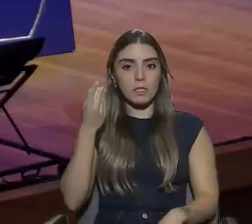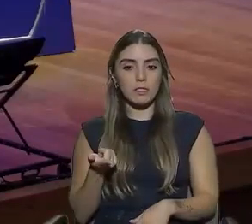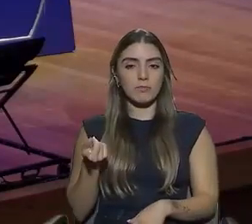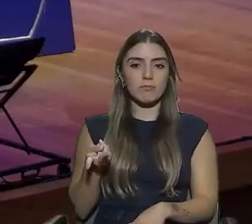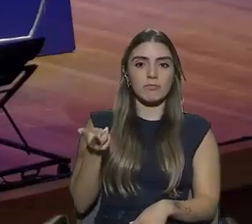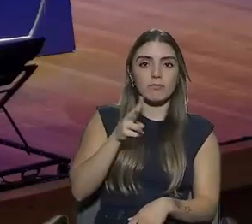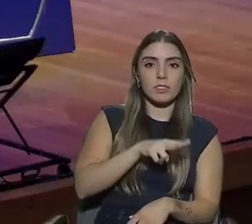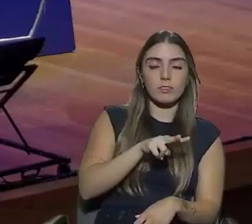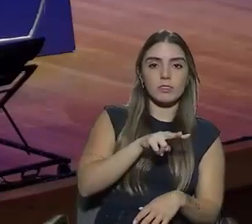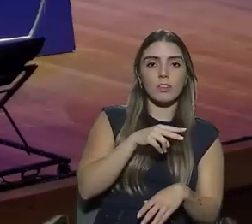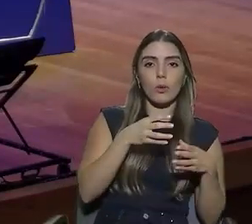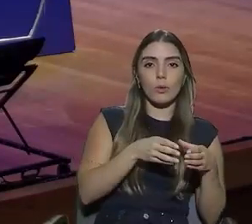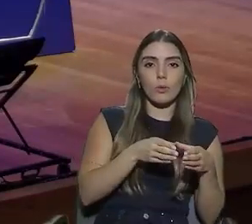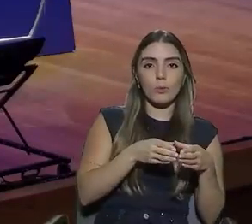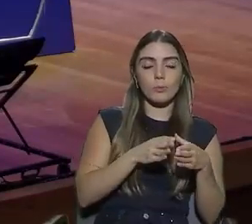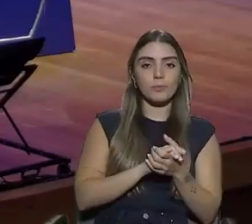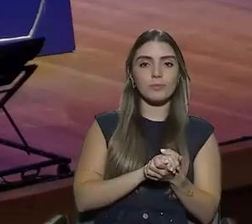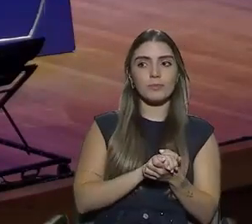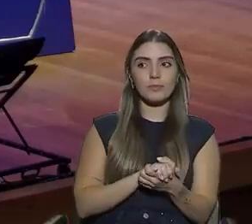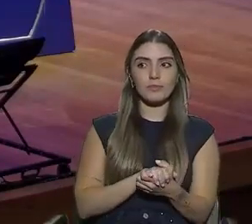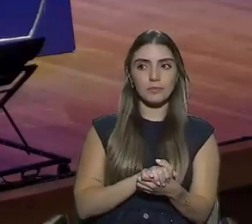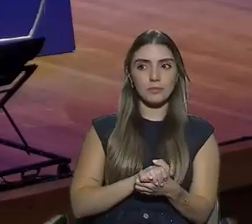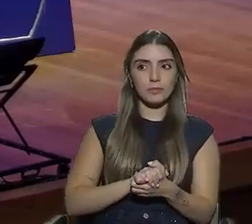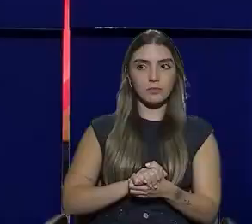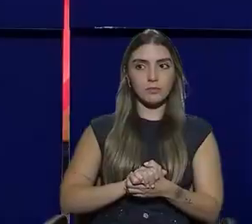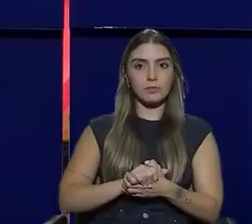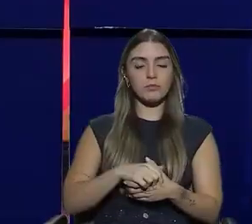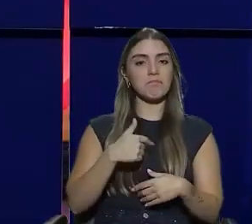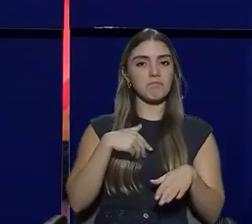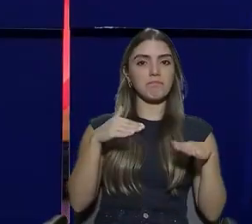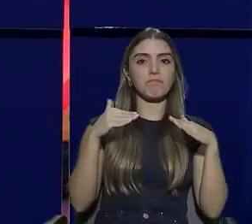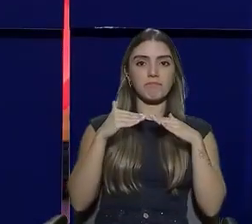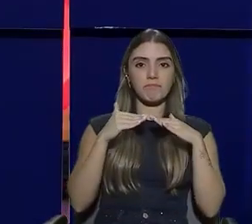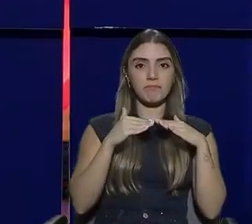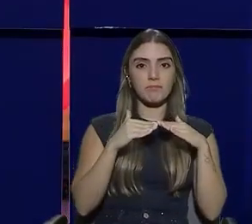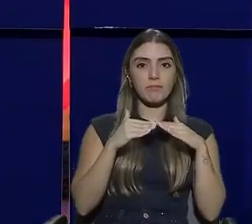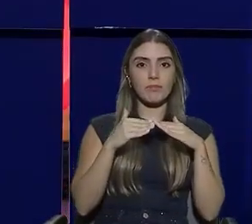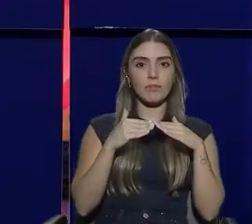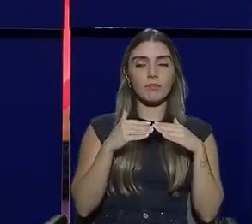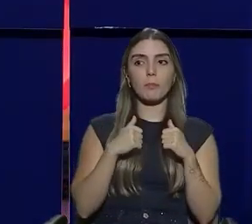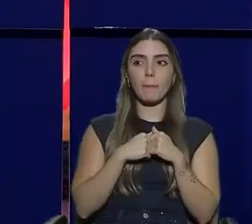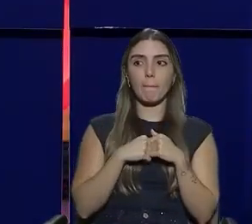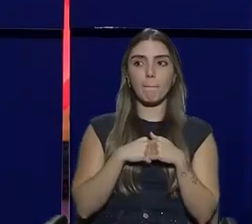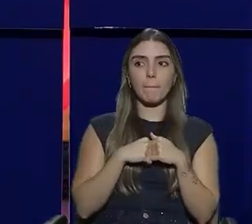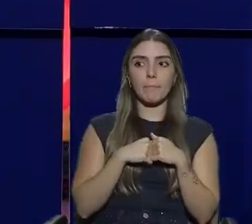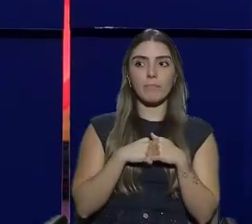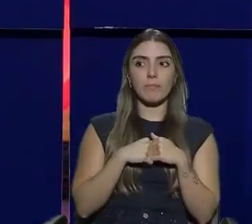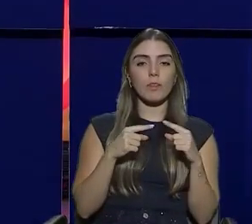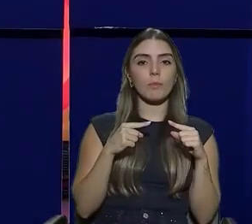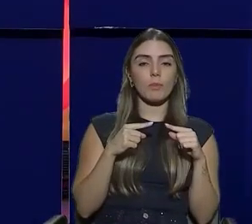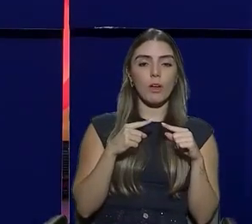coletivo? Faço convergência com a Miriam e com o Jefferson. Eu vou tentar dar um